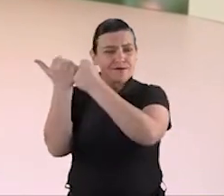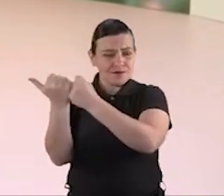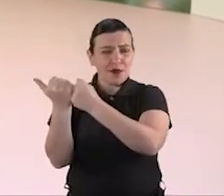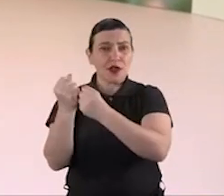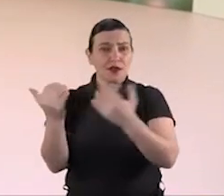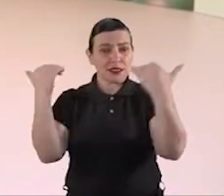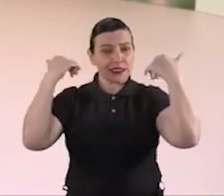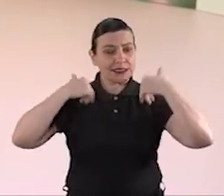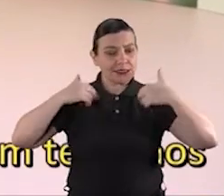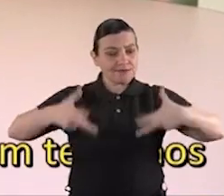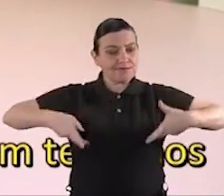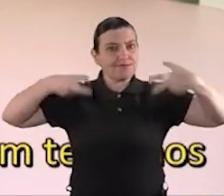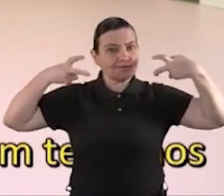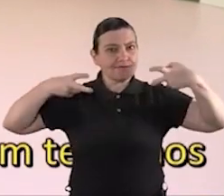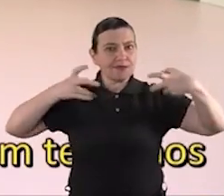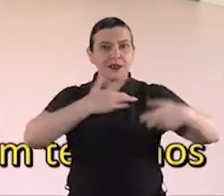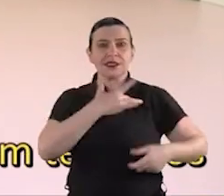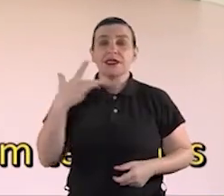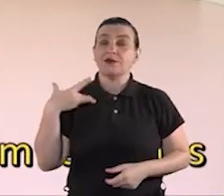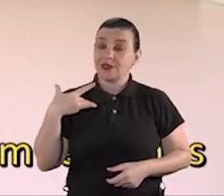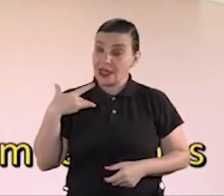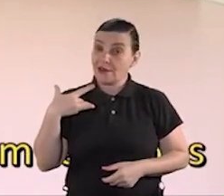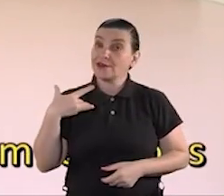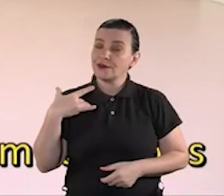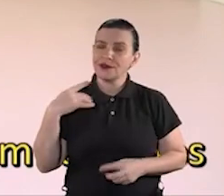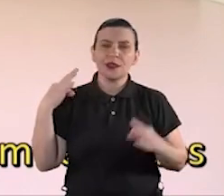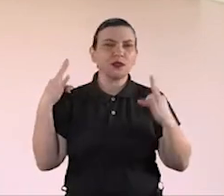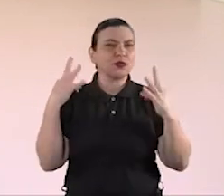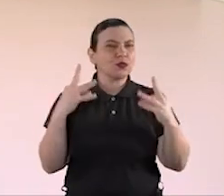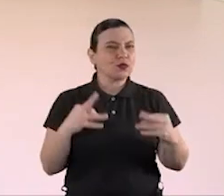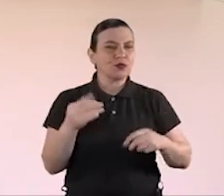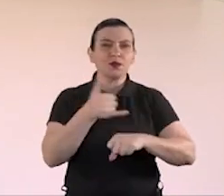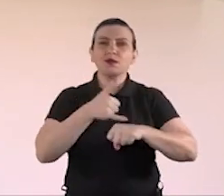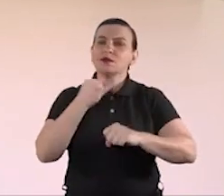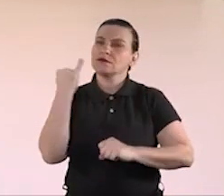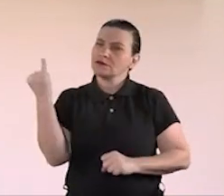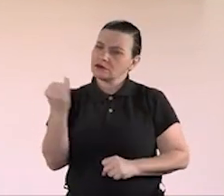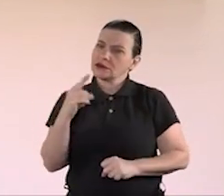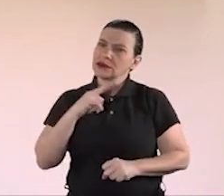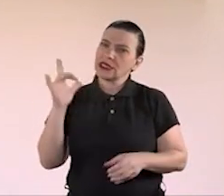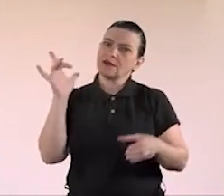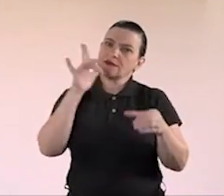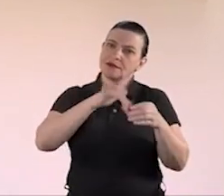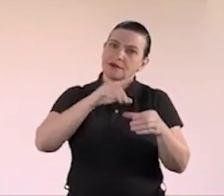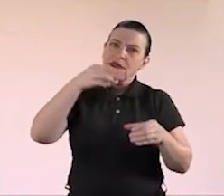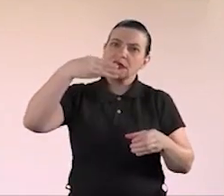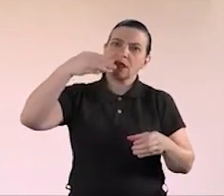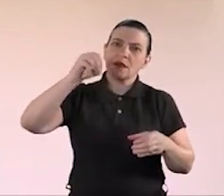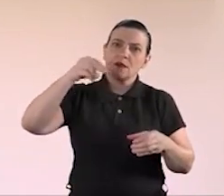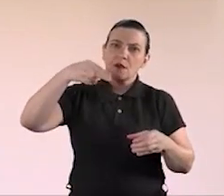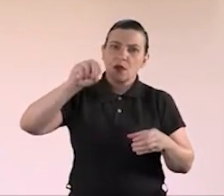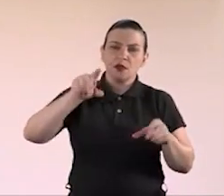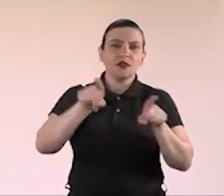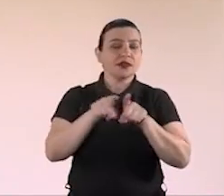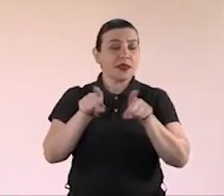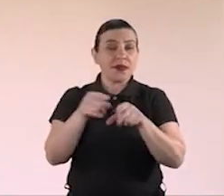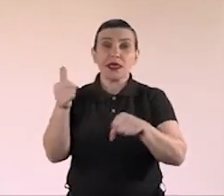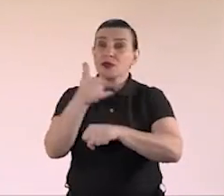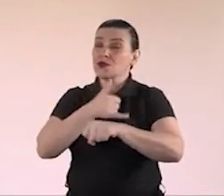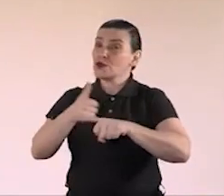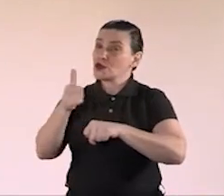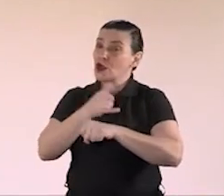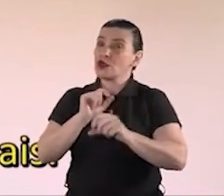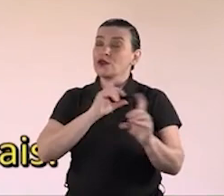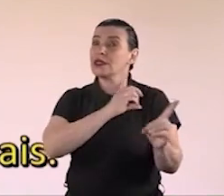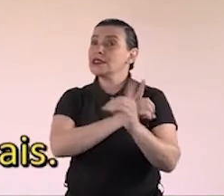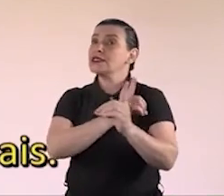de uma resposta imunológica saudável bem embora todos os óleos essenciais contenham termos como o mundo terpenos os óleos essenciais também